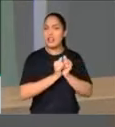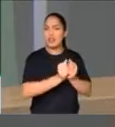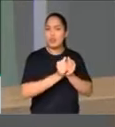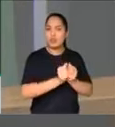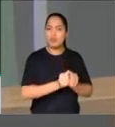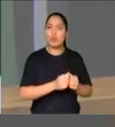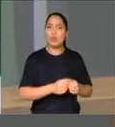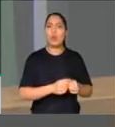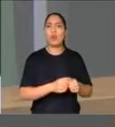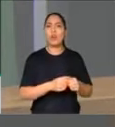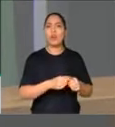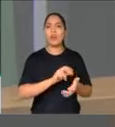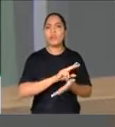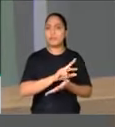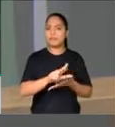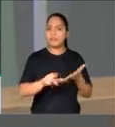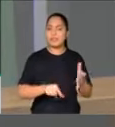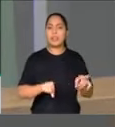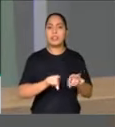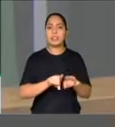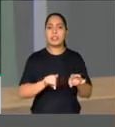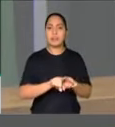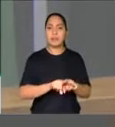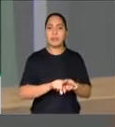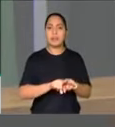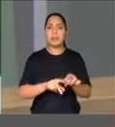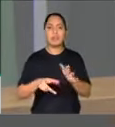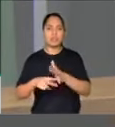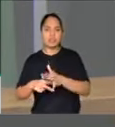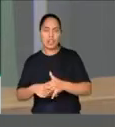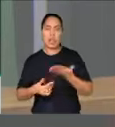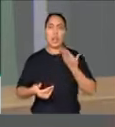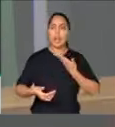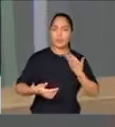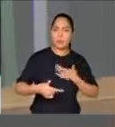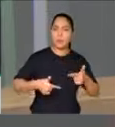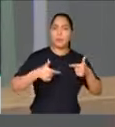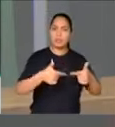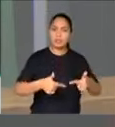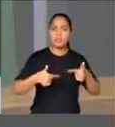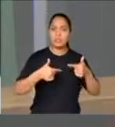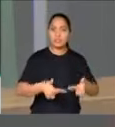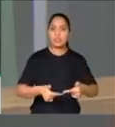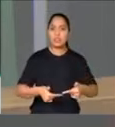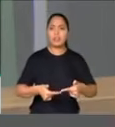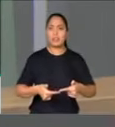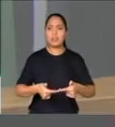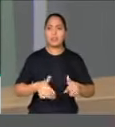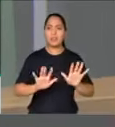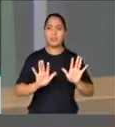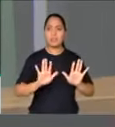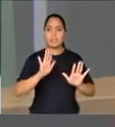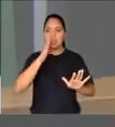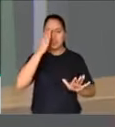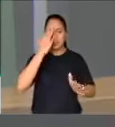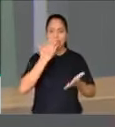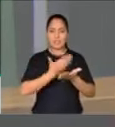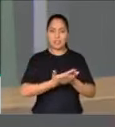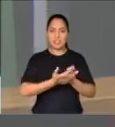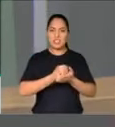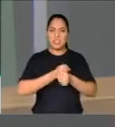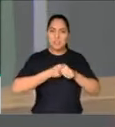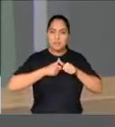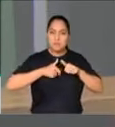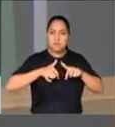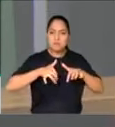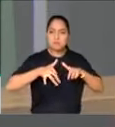companheira, dos companheiros de partido, de sindicato, dos amigos de luta, mas eles não contavam que seríamos milhares e